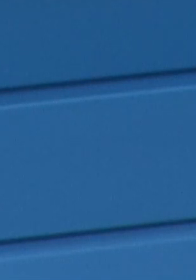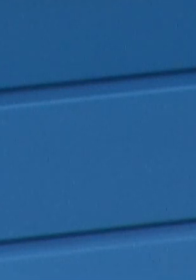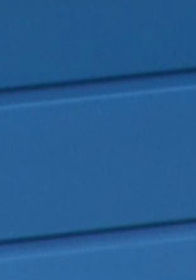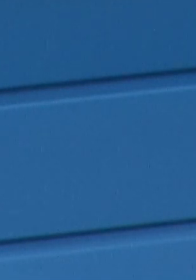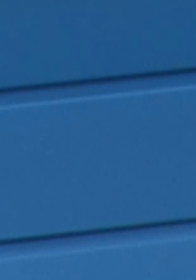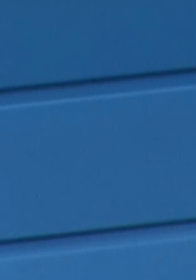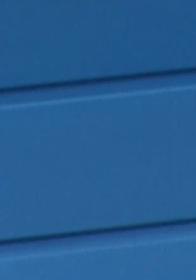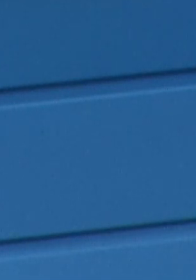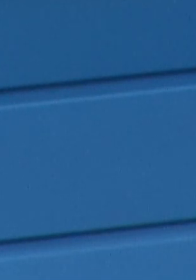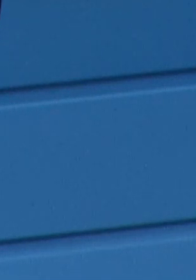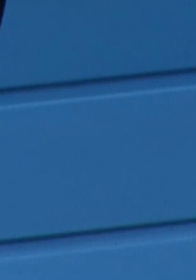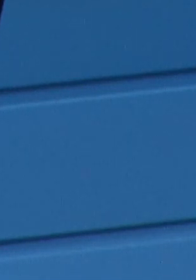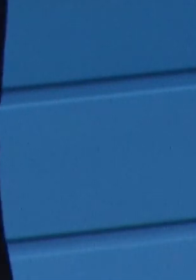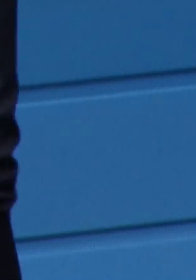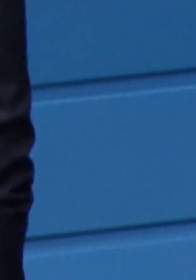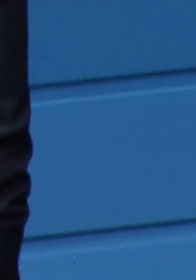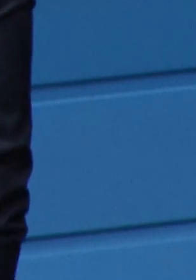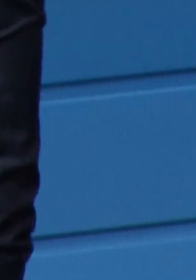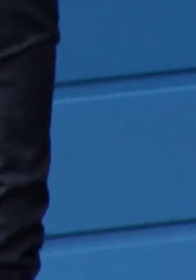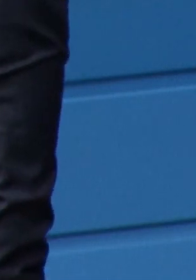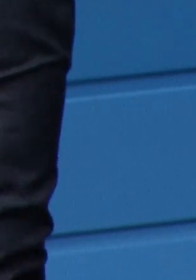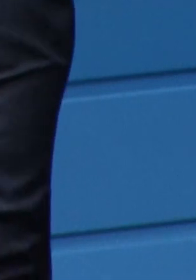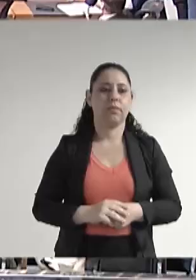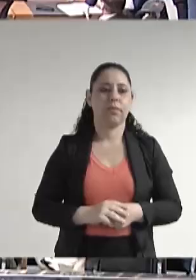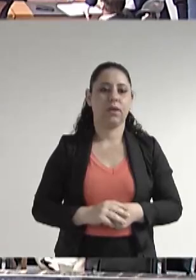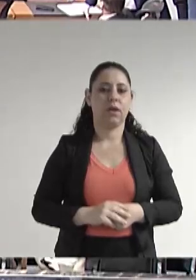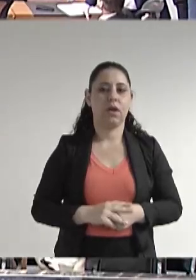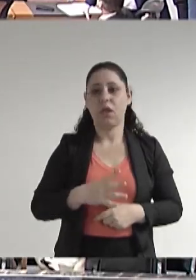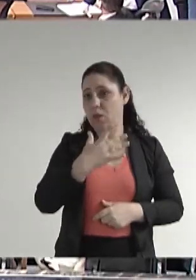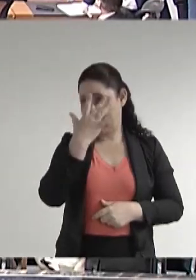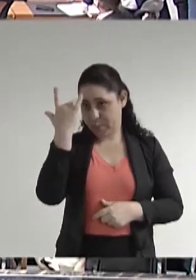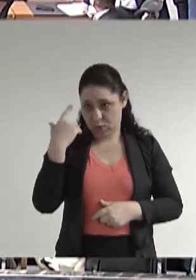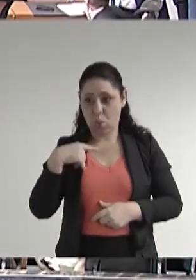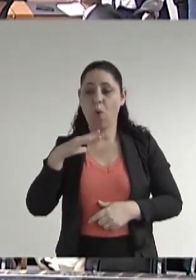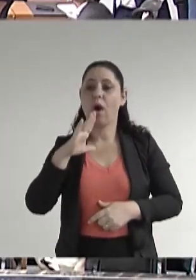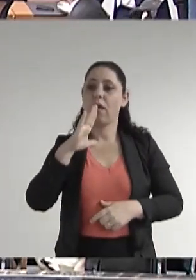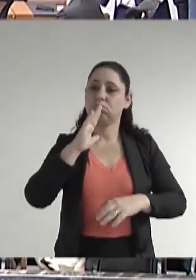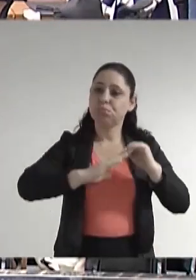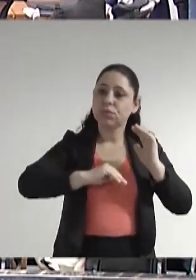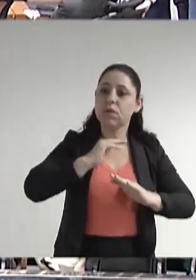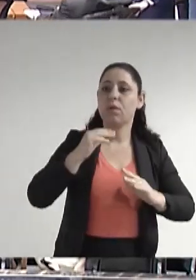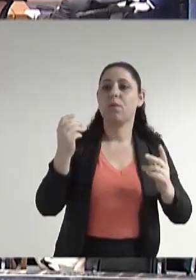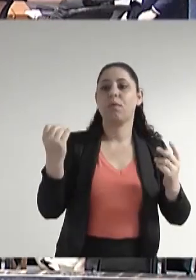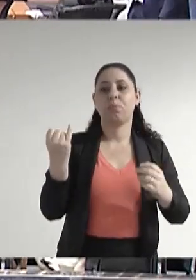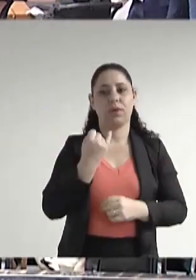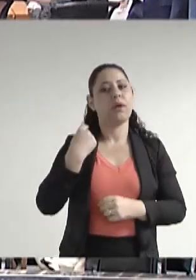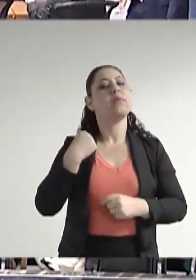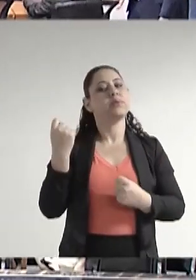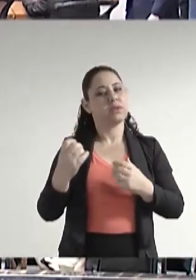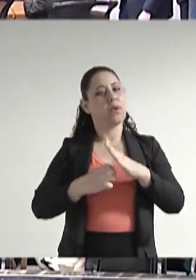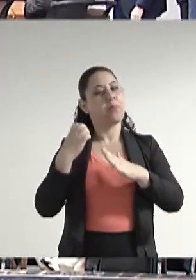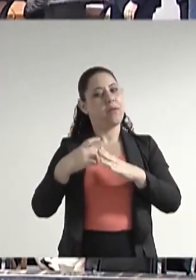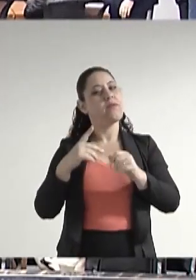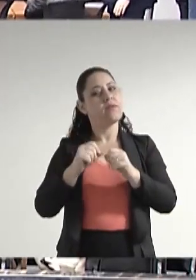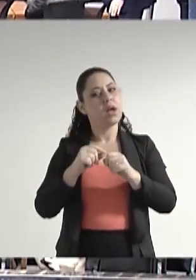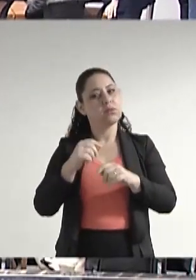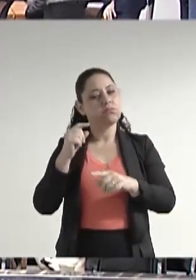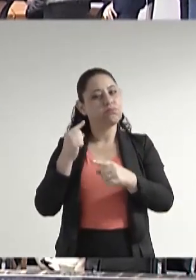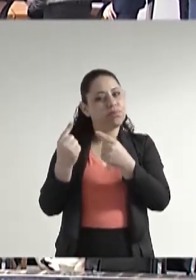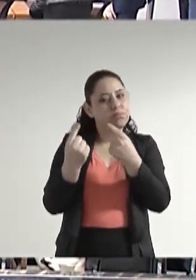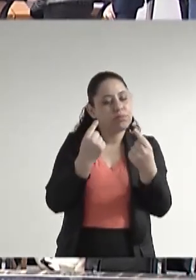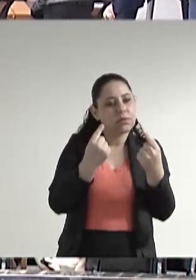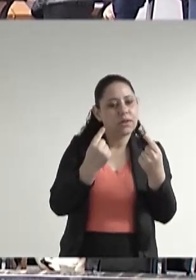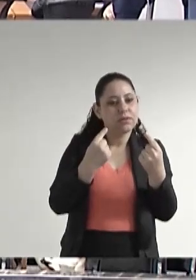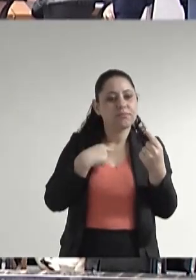Muito obrigado, apenas isso. Todo bom jogador, todo bom artista precisa de um empresário para fazer essa tratativa. Eu estou